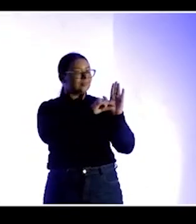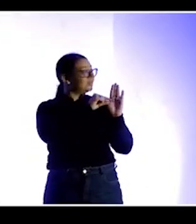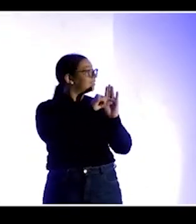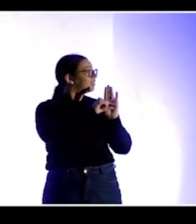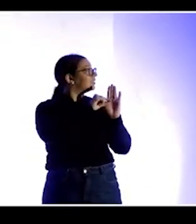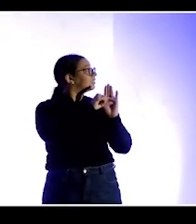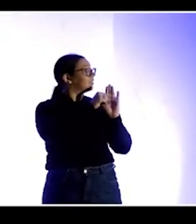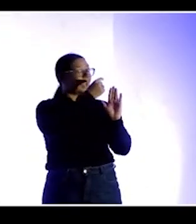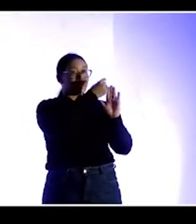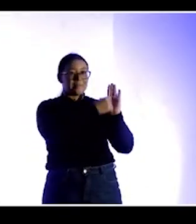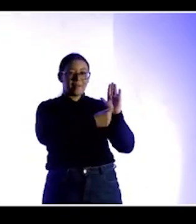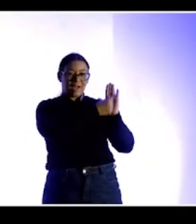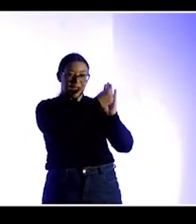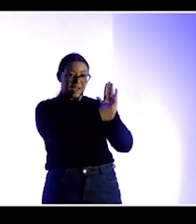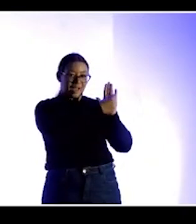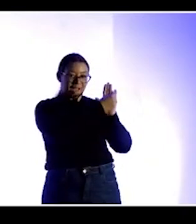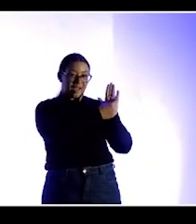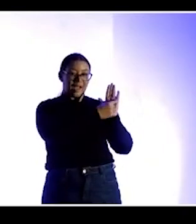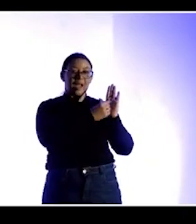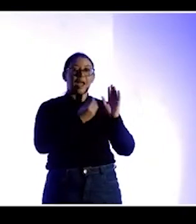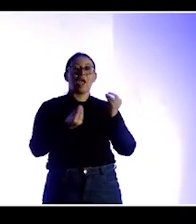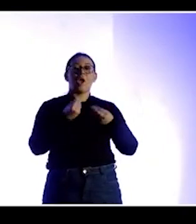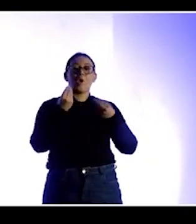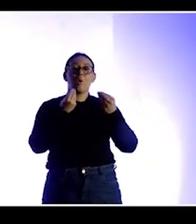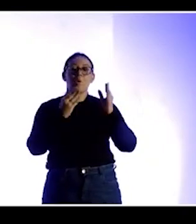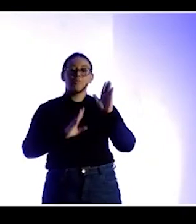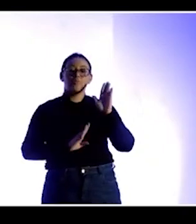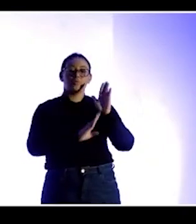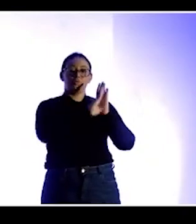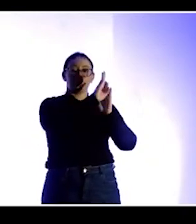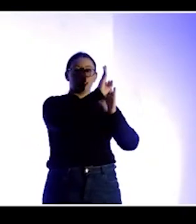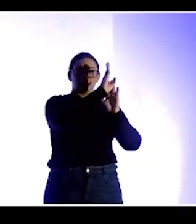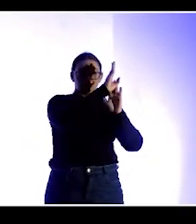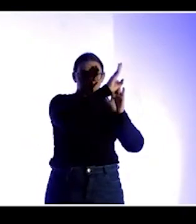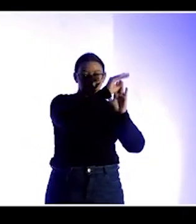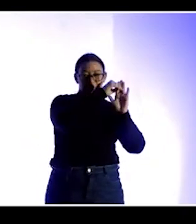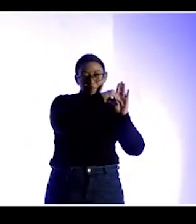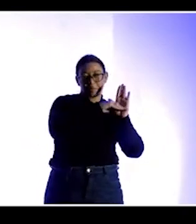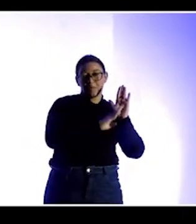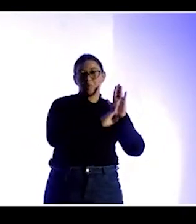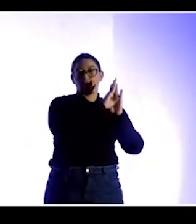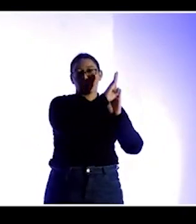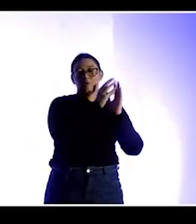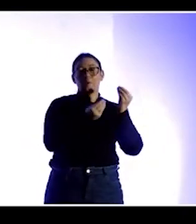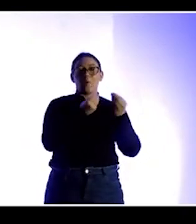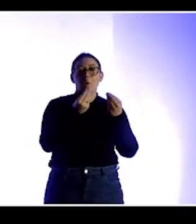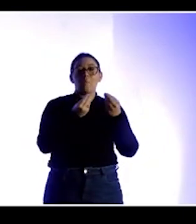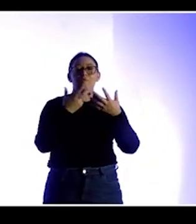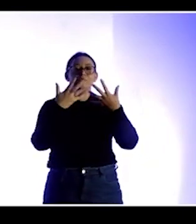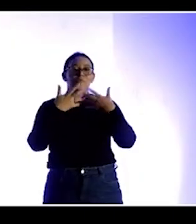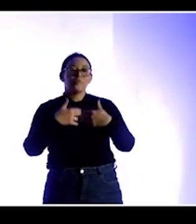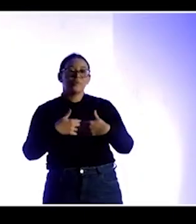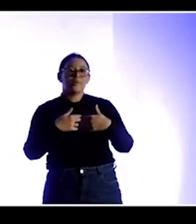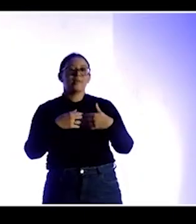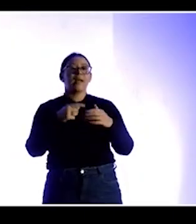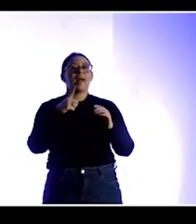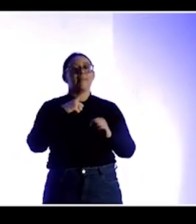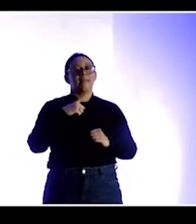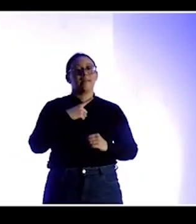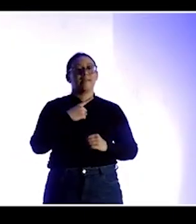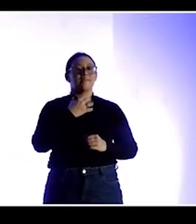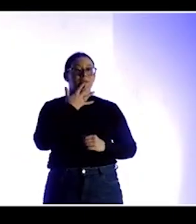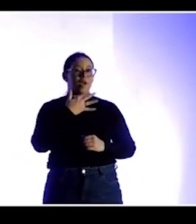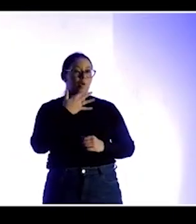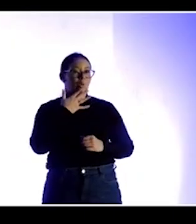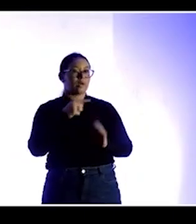que se chama de crescimento exponencial. Quando a coisa começa a decolar, então são os anos, e